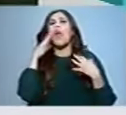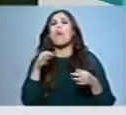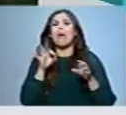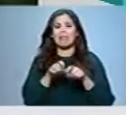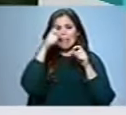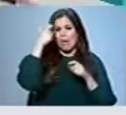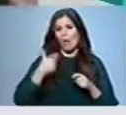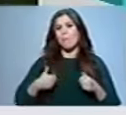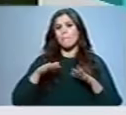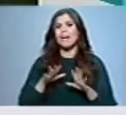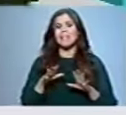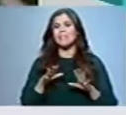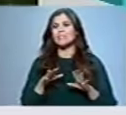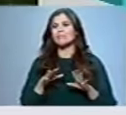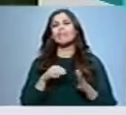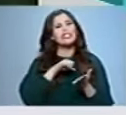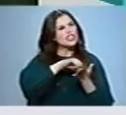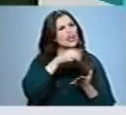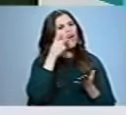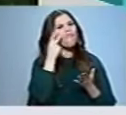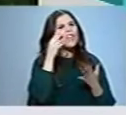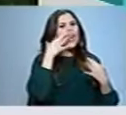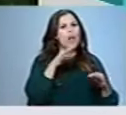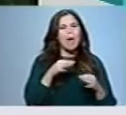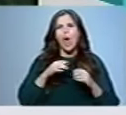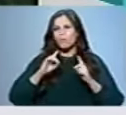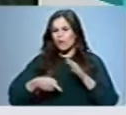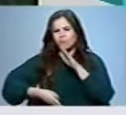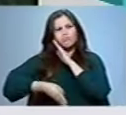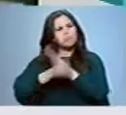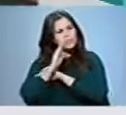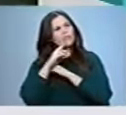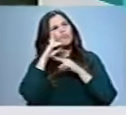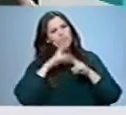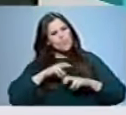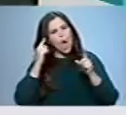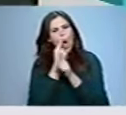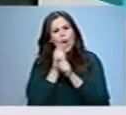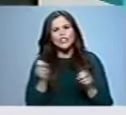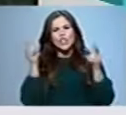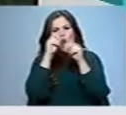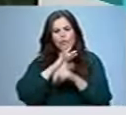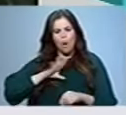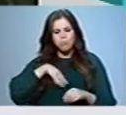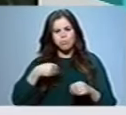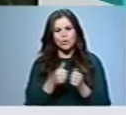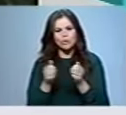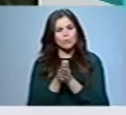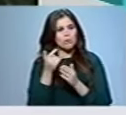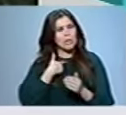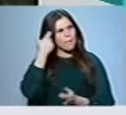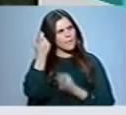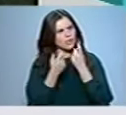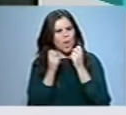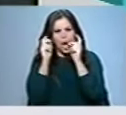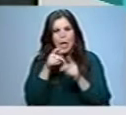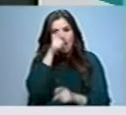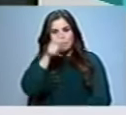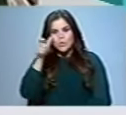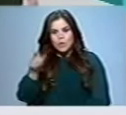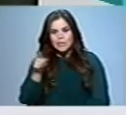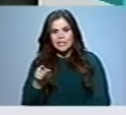tinham abdicado de uma vida mais convencional e tinham partido à descoberta. E de todo o mundo. E de todo o mundo. Então foi isso. Eu pensei, então essas pessoas aqui, eles